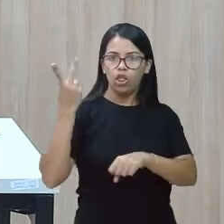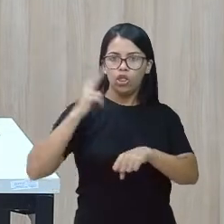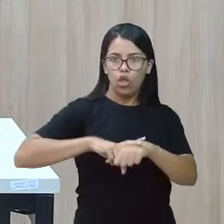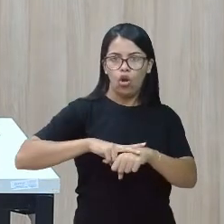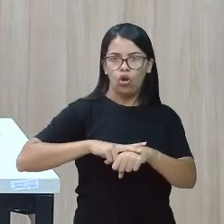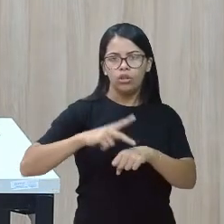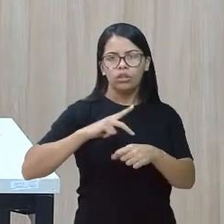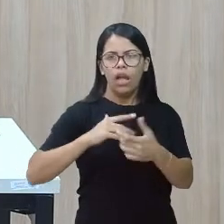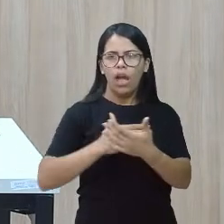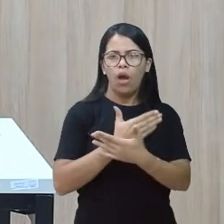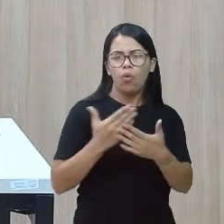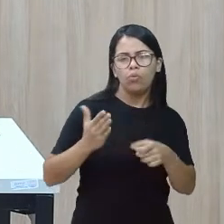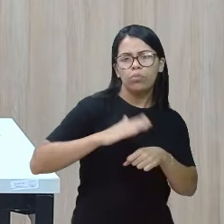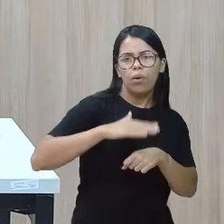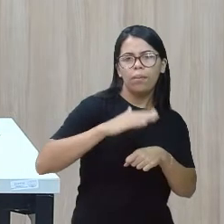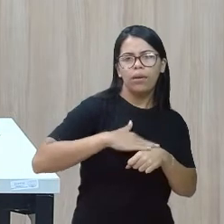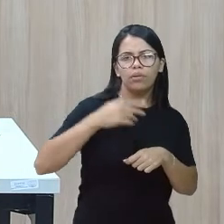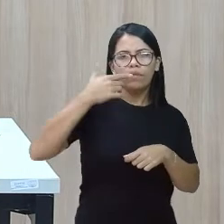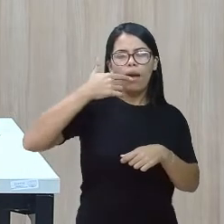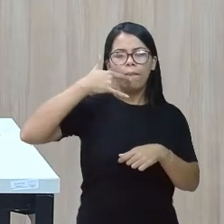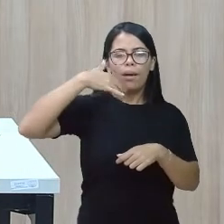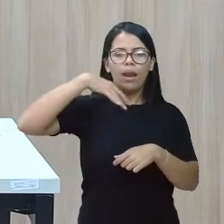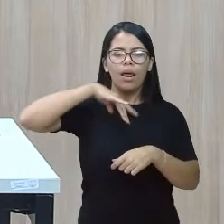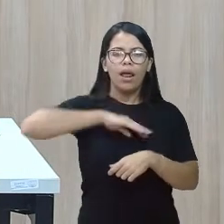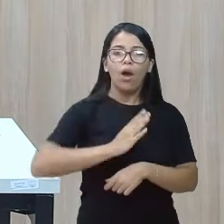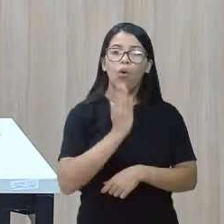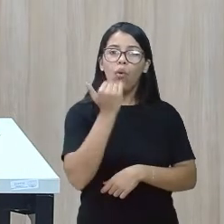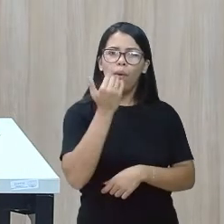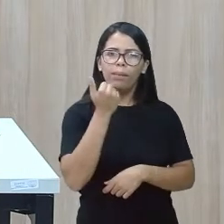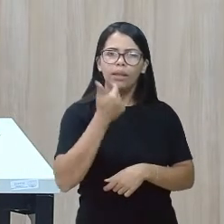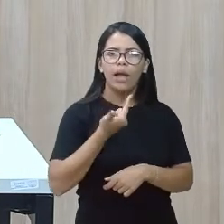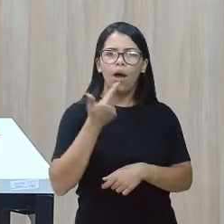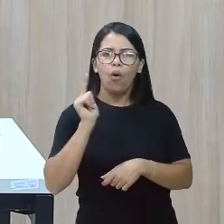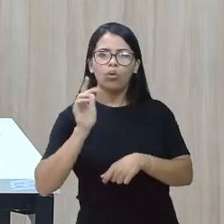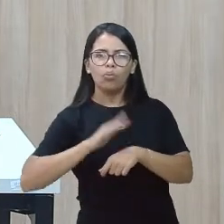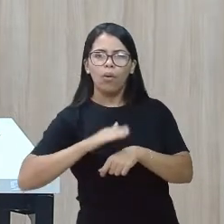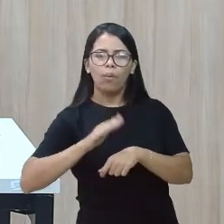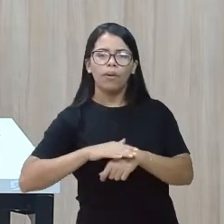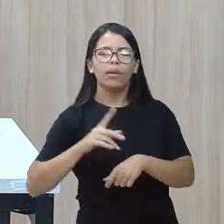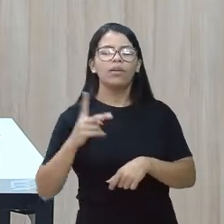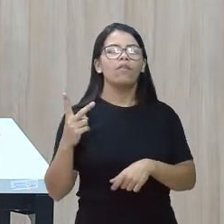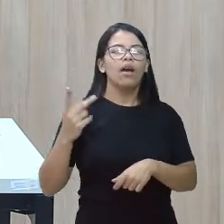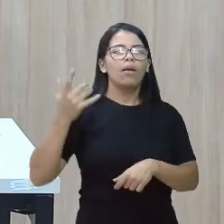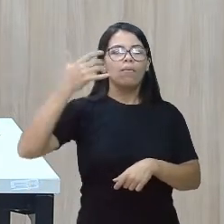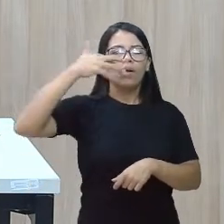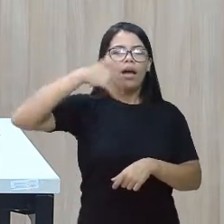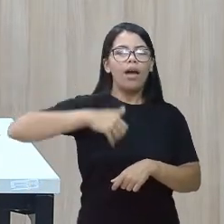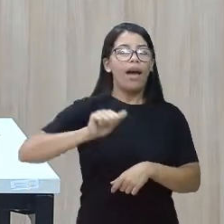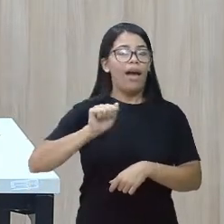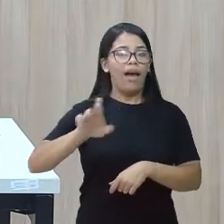alimento, ora passa o ar, né? Então, tudo isso aí vai ser, vamos dizer assim, monitorado,